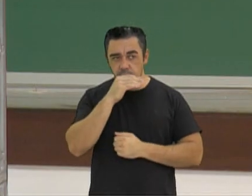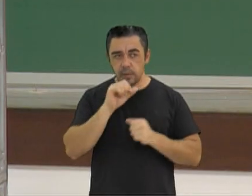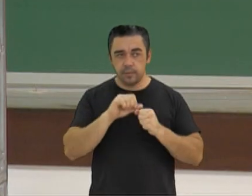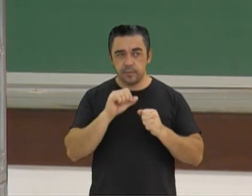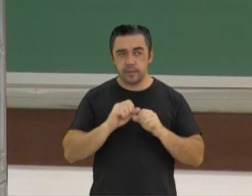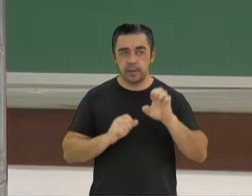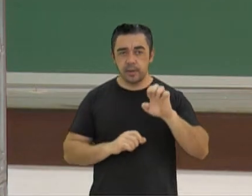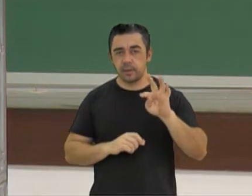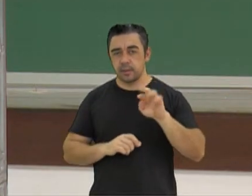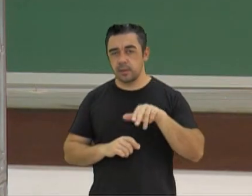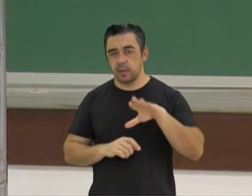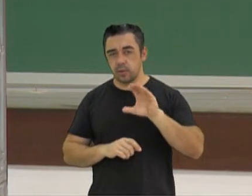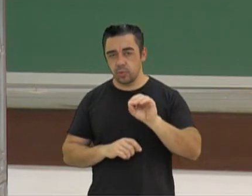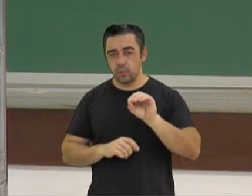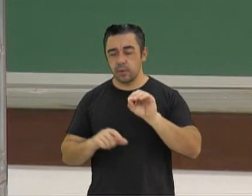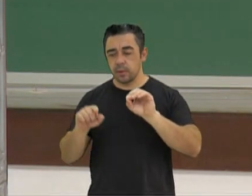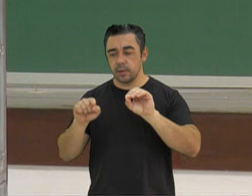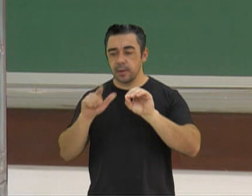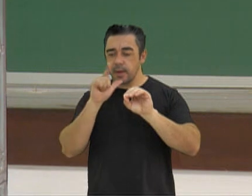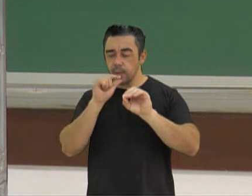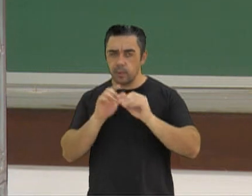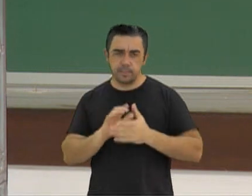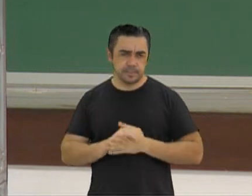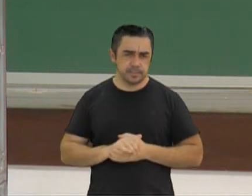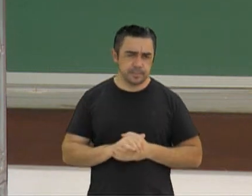formando eteno e água.